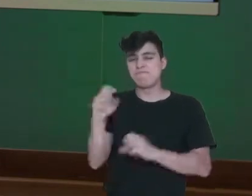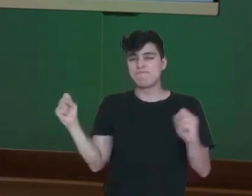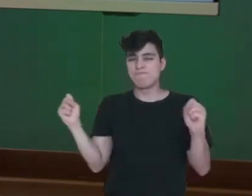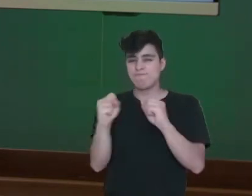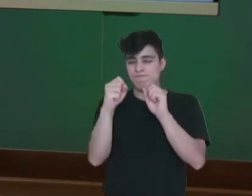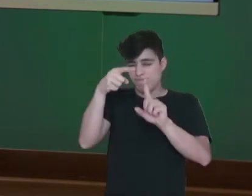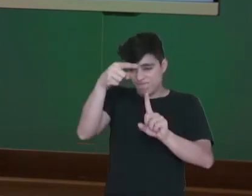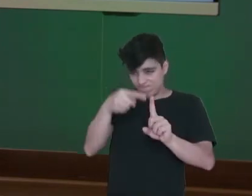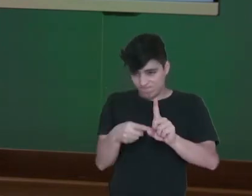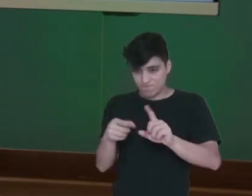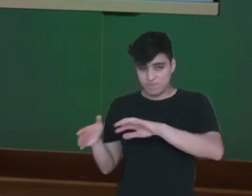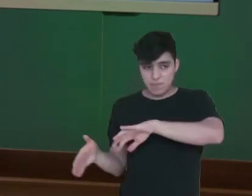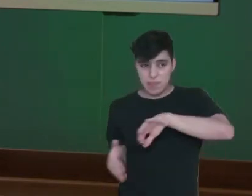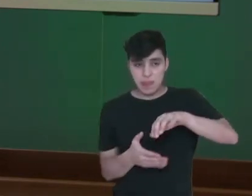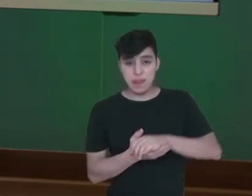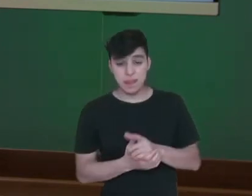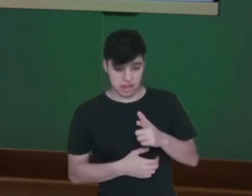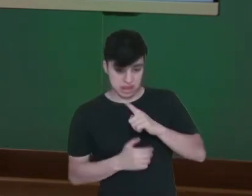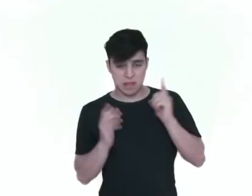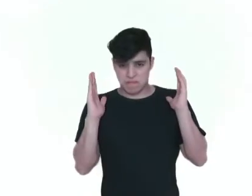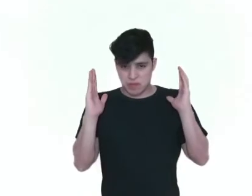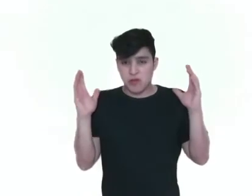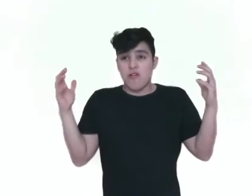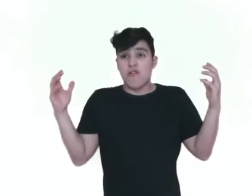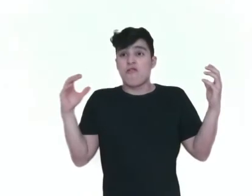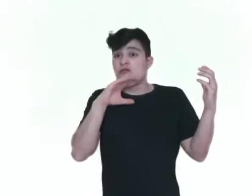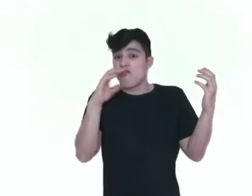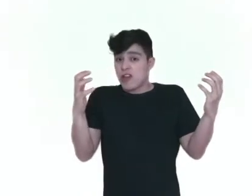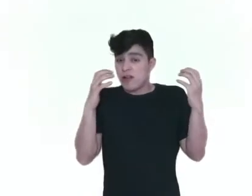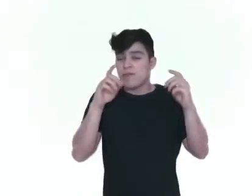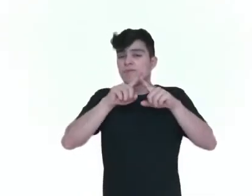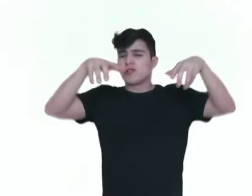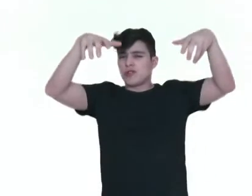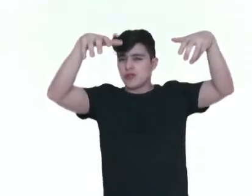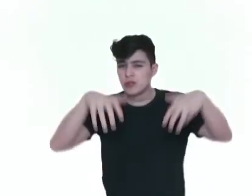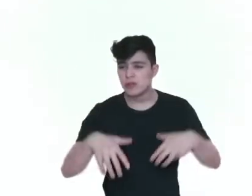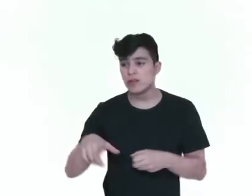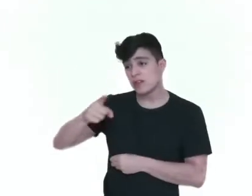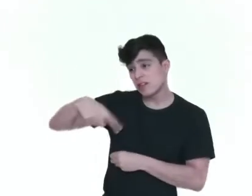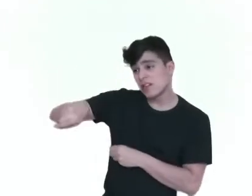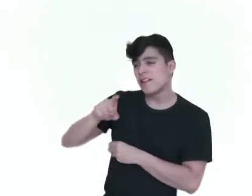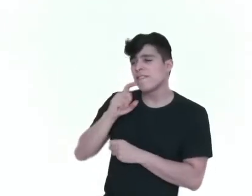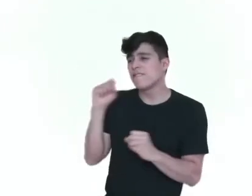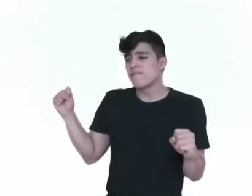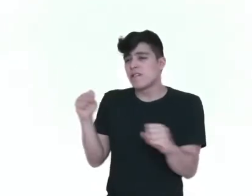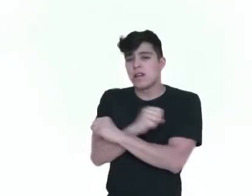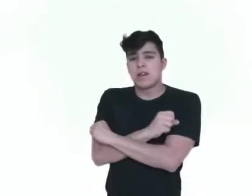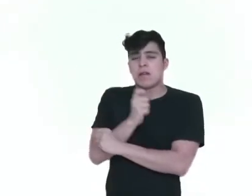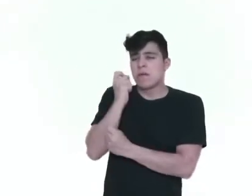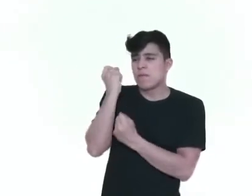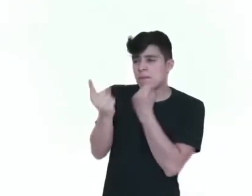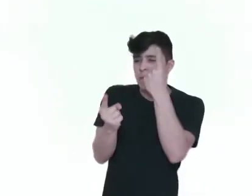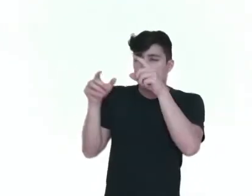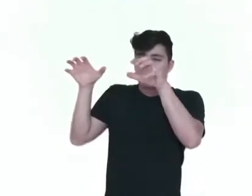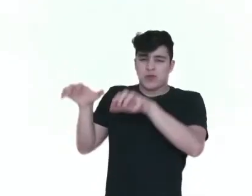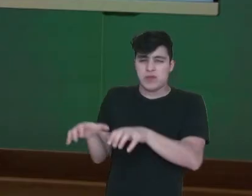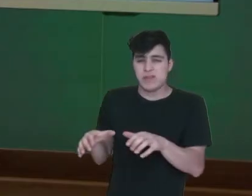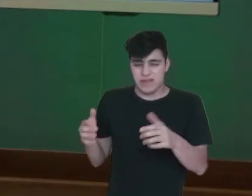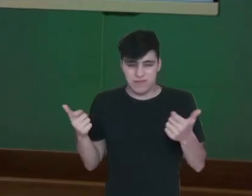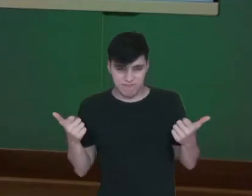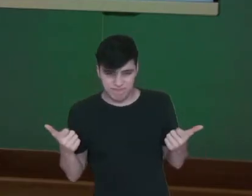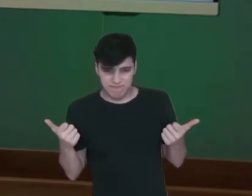baixas. Apresenta verões chuvosos e invernos com baixos índices de chuva ali. Então, aqui é